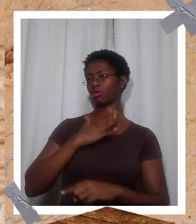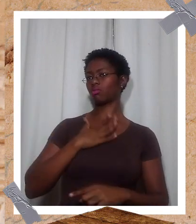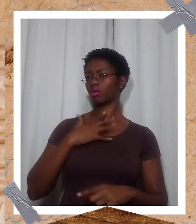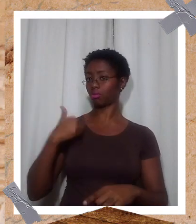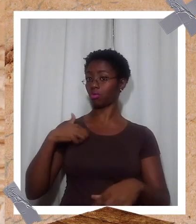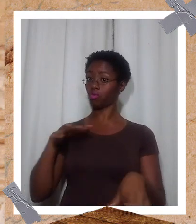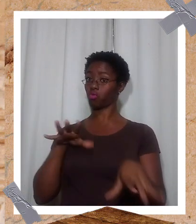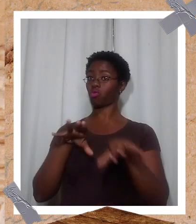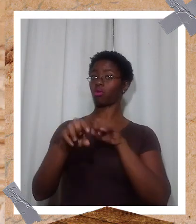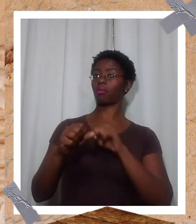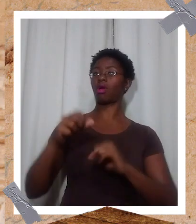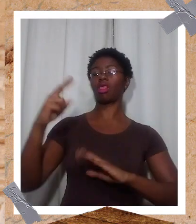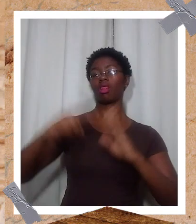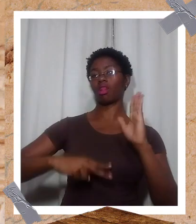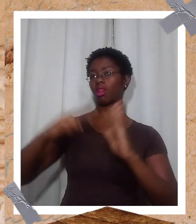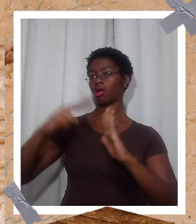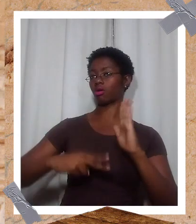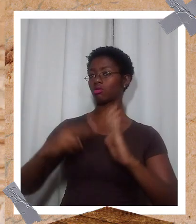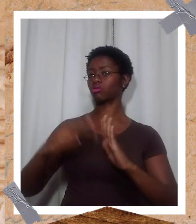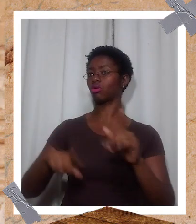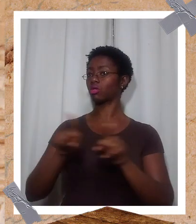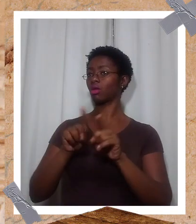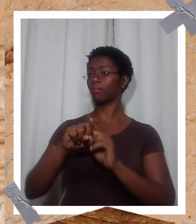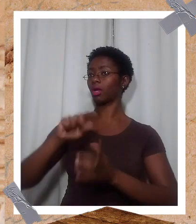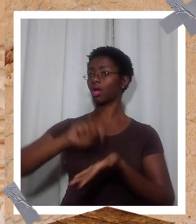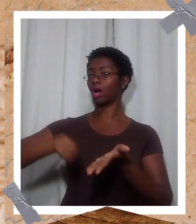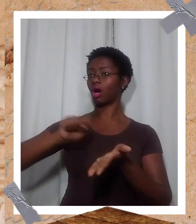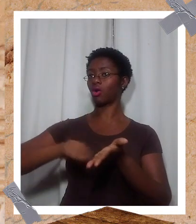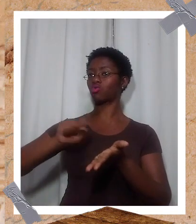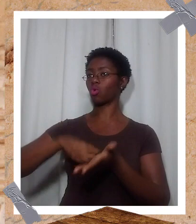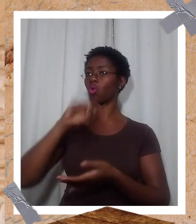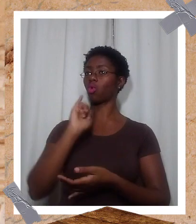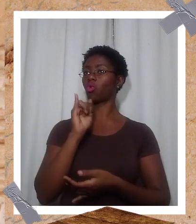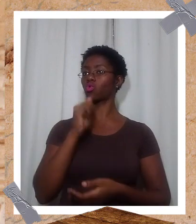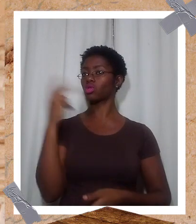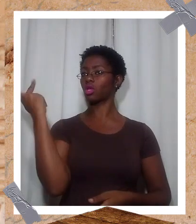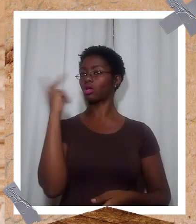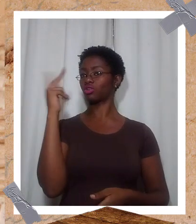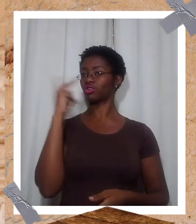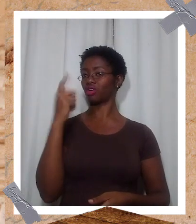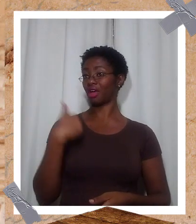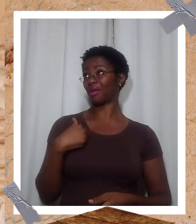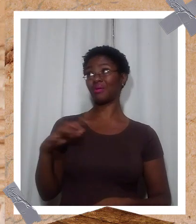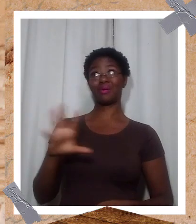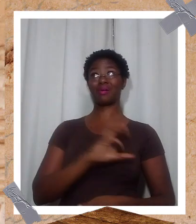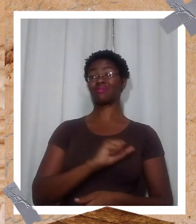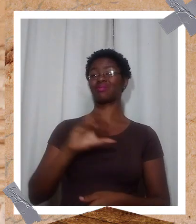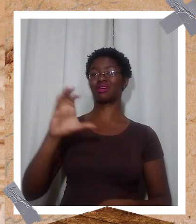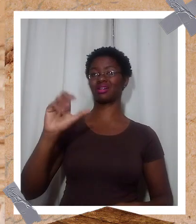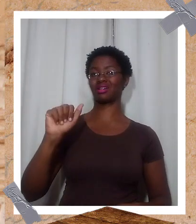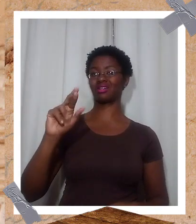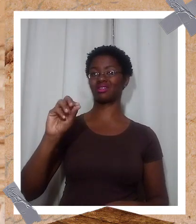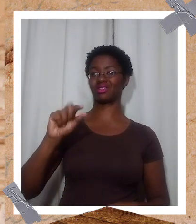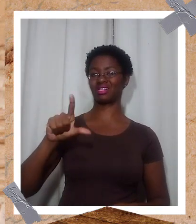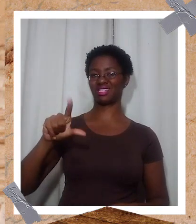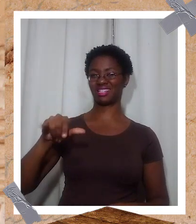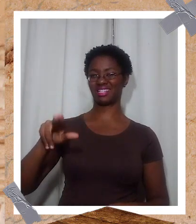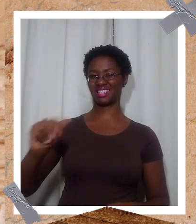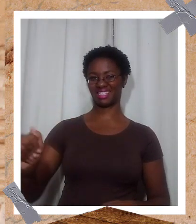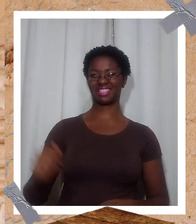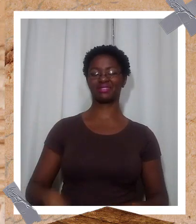como leitor e, consequentemente, como autor, como contador de histórias. Sou um caroliniano. Ah,